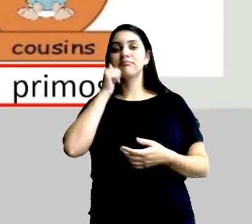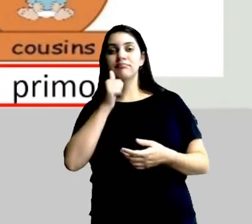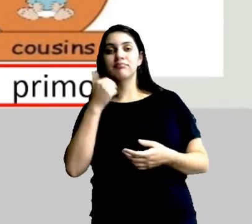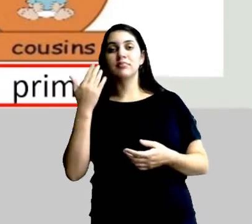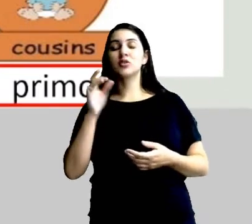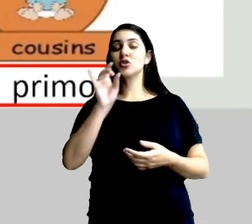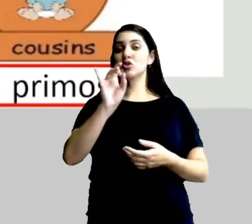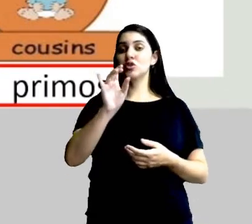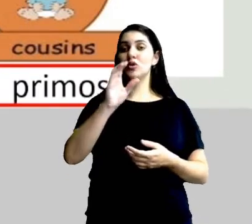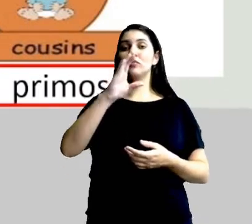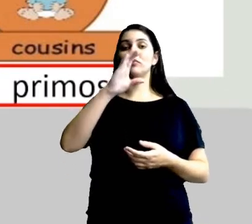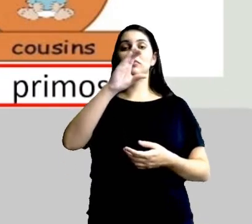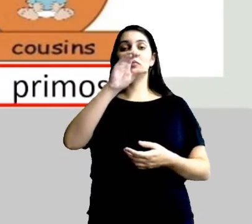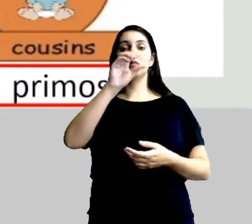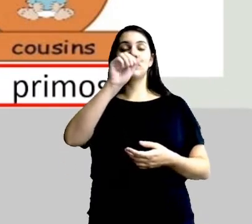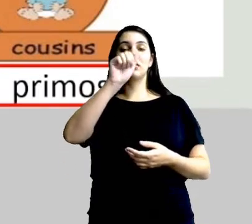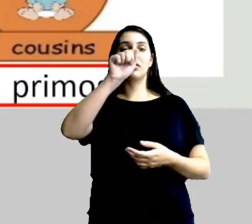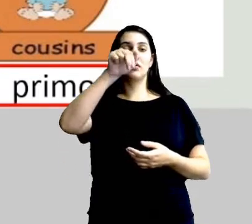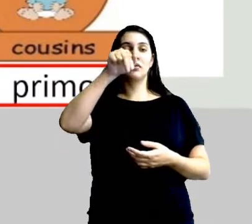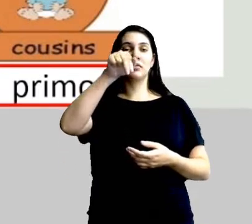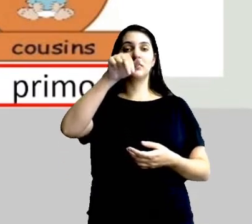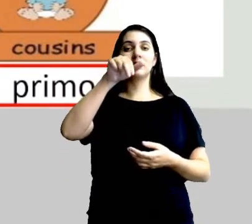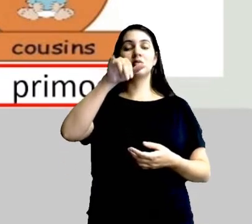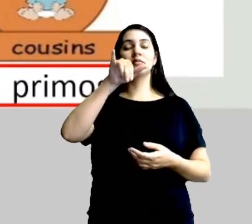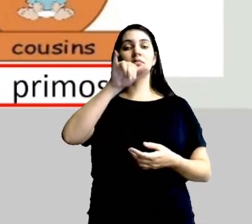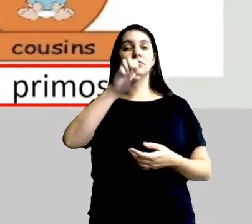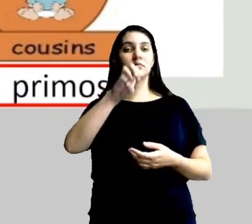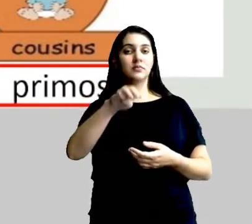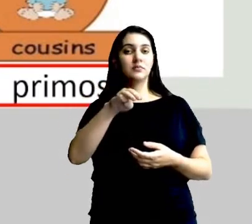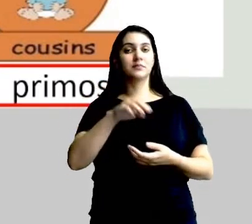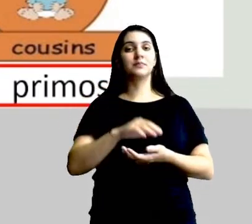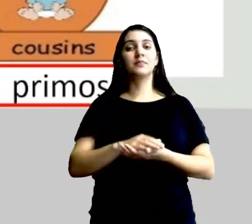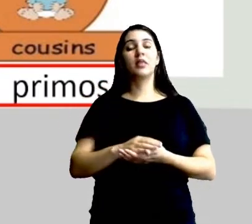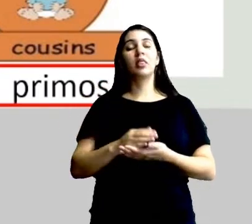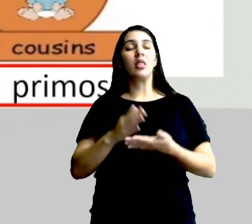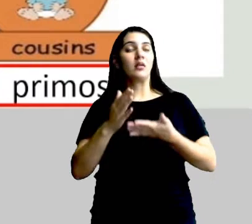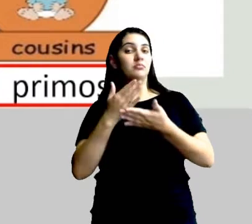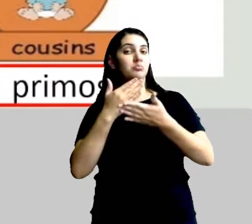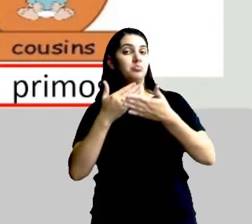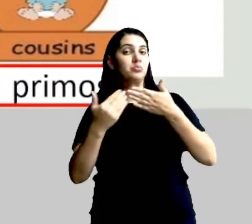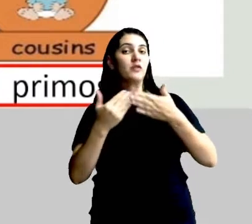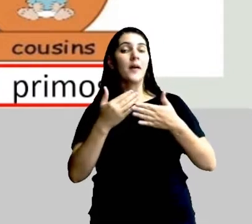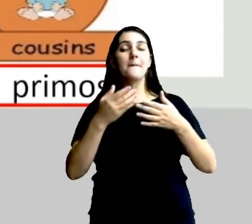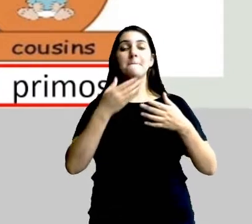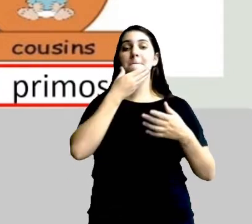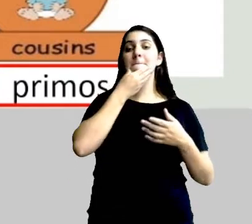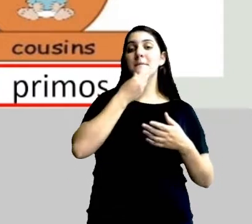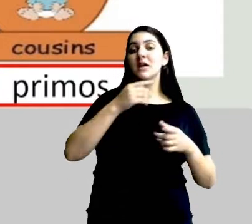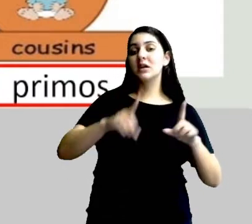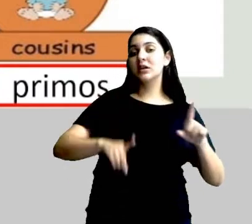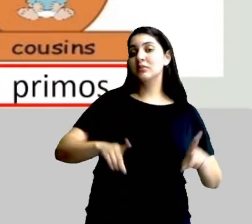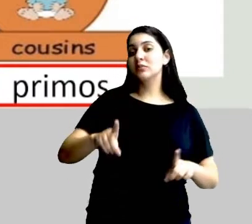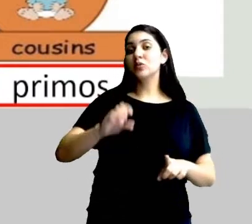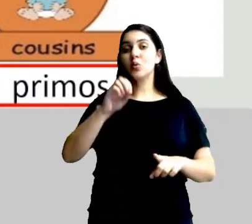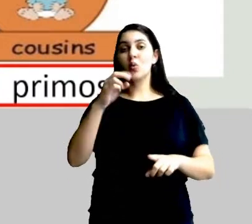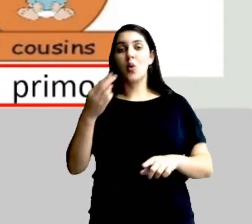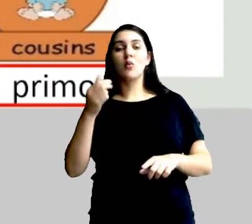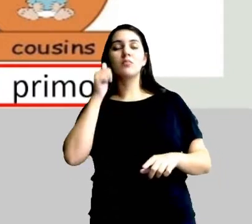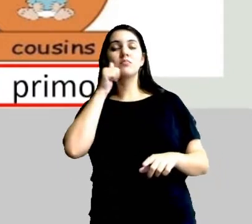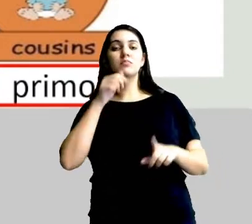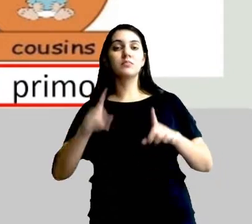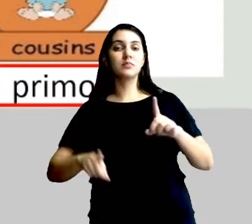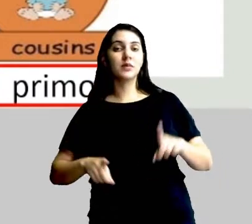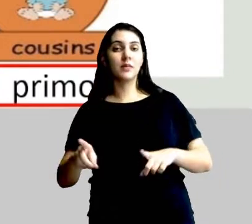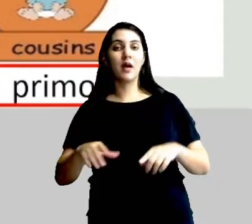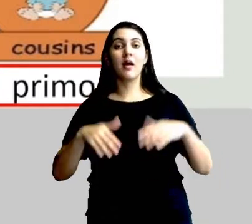uma palavrinha só. Cousin. Cousin, tanto é para primo quanto para prima. Agora,